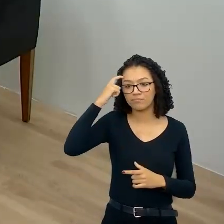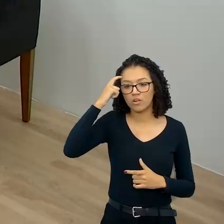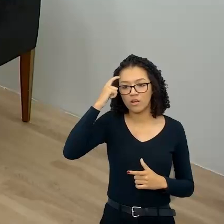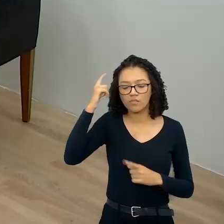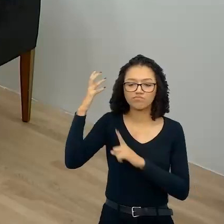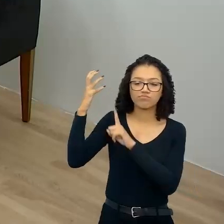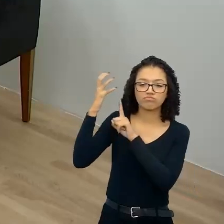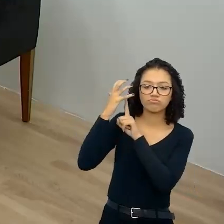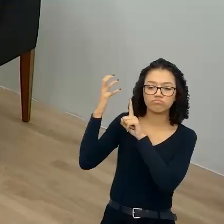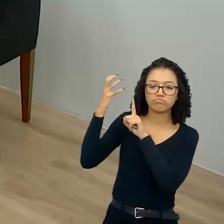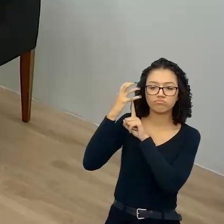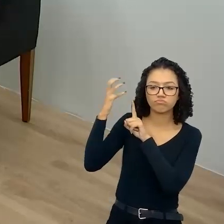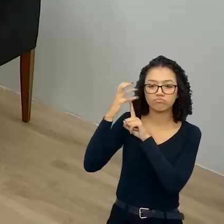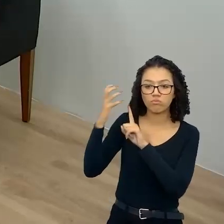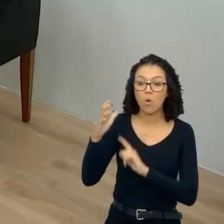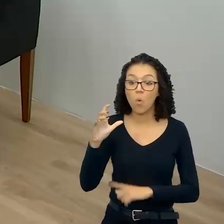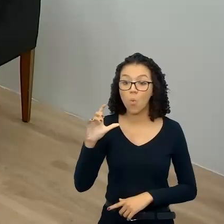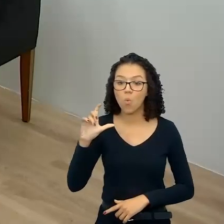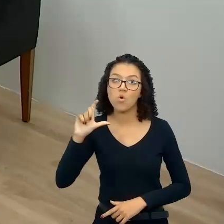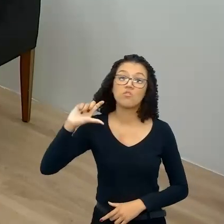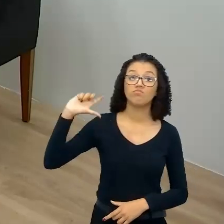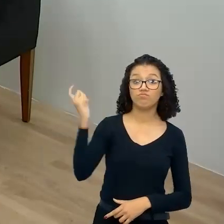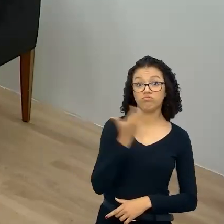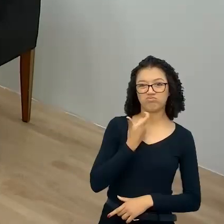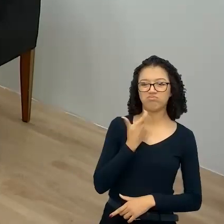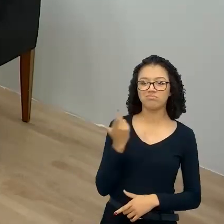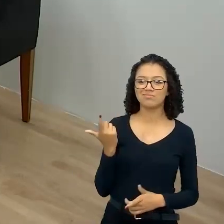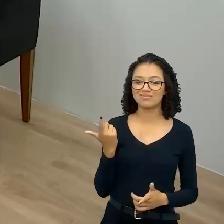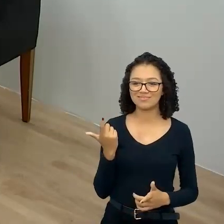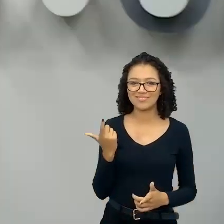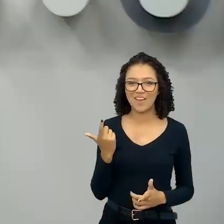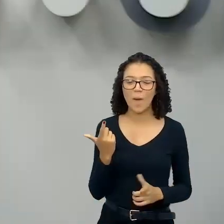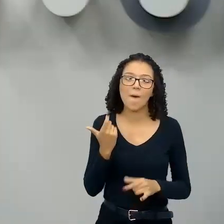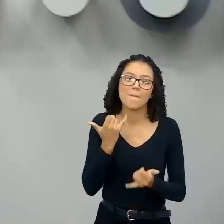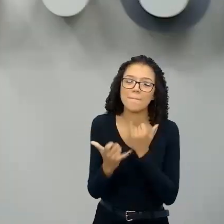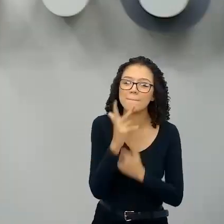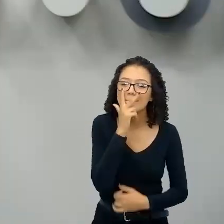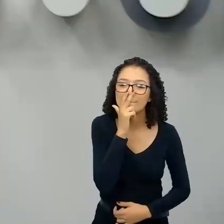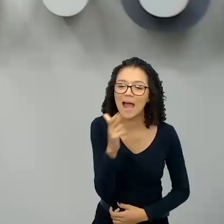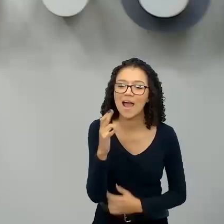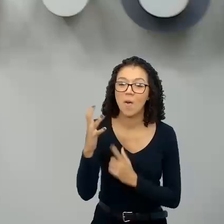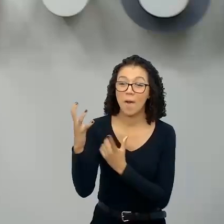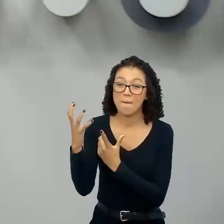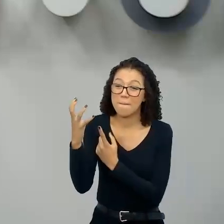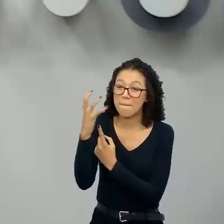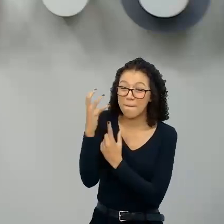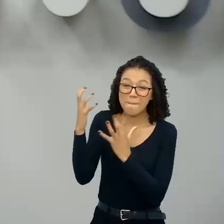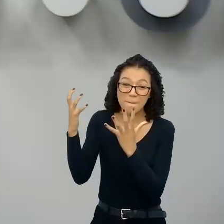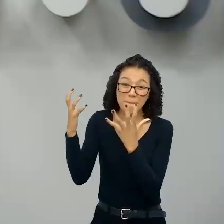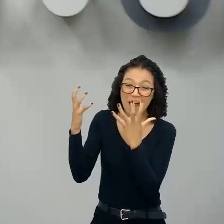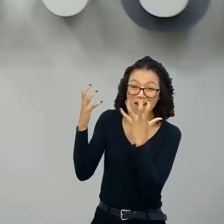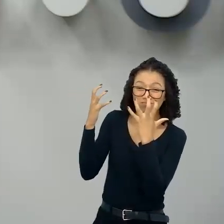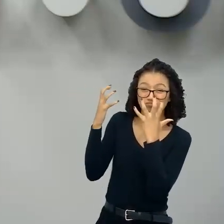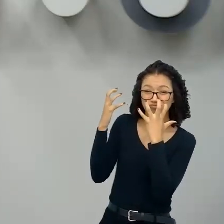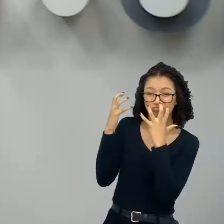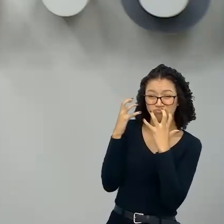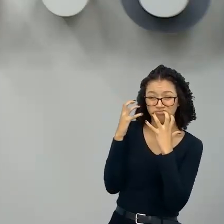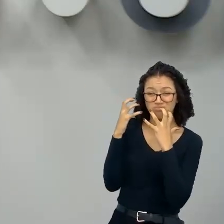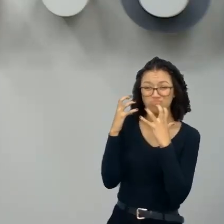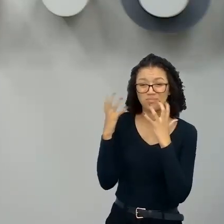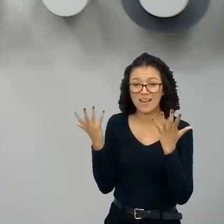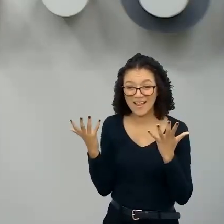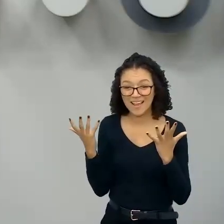um xingamento, uma pressão exacerbada sobre uma questão